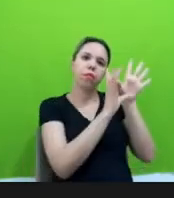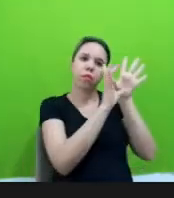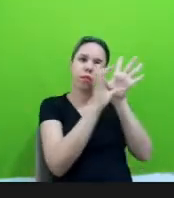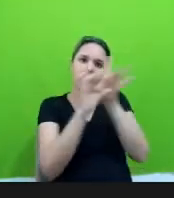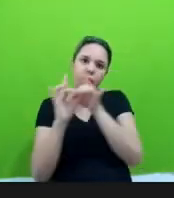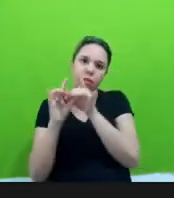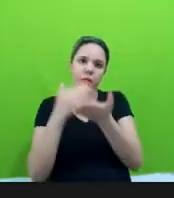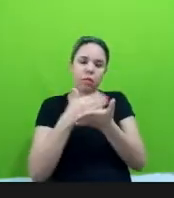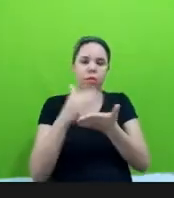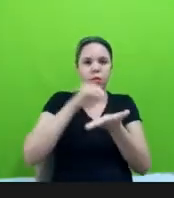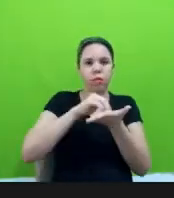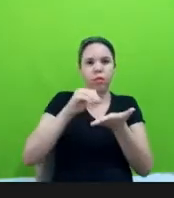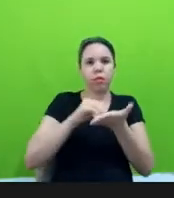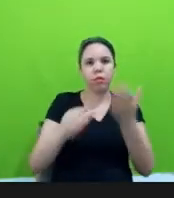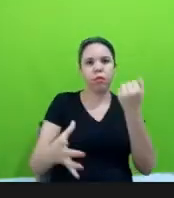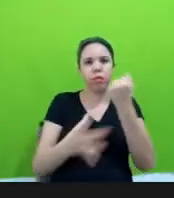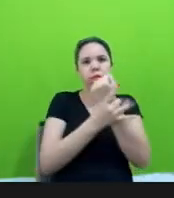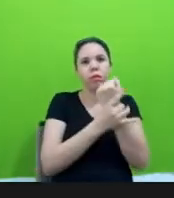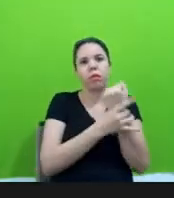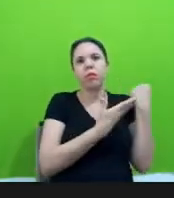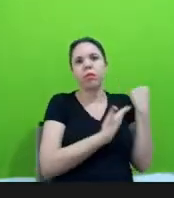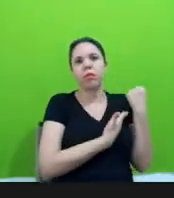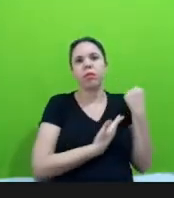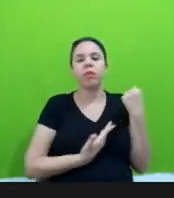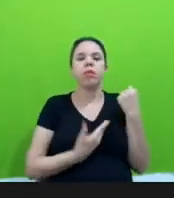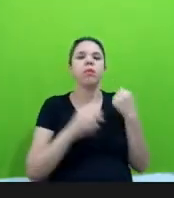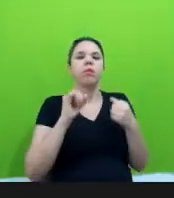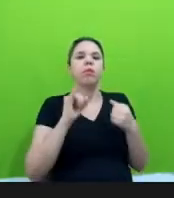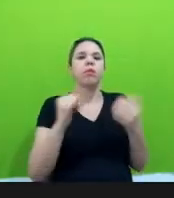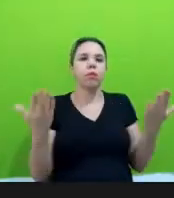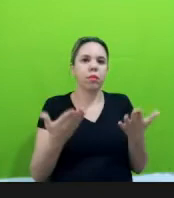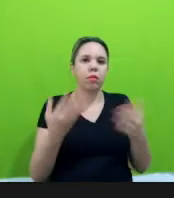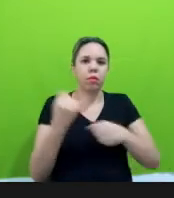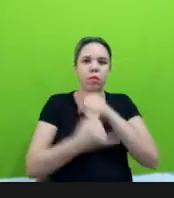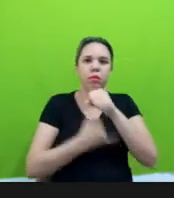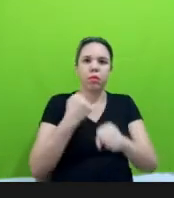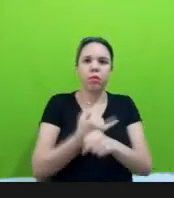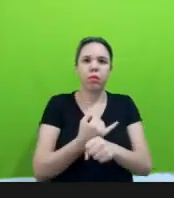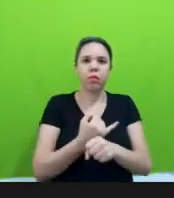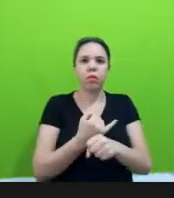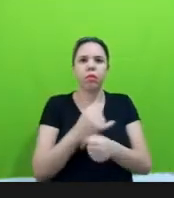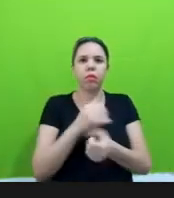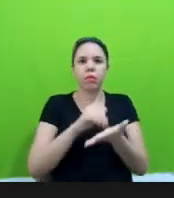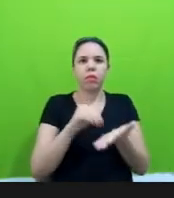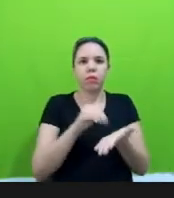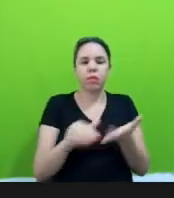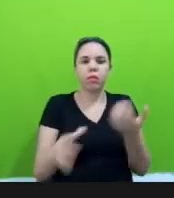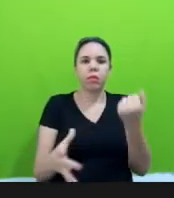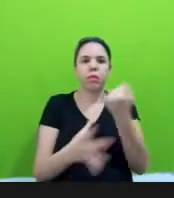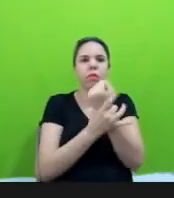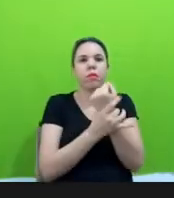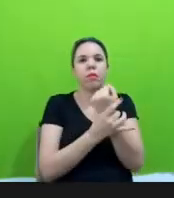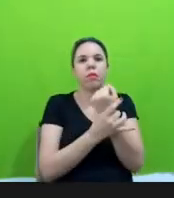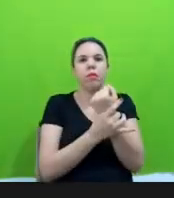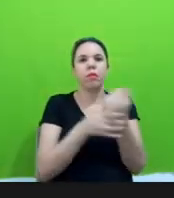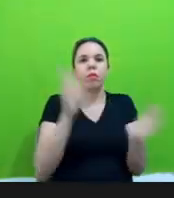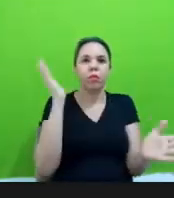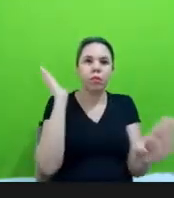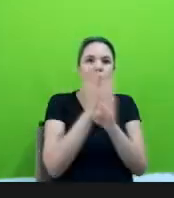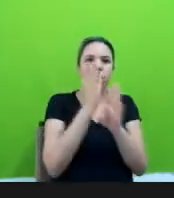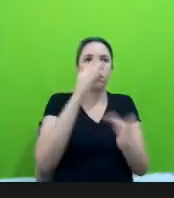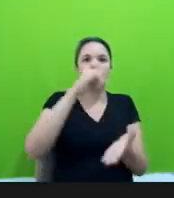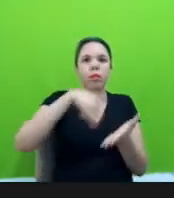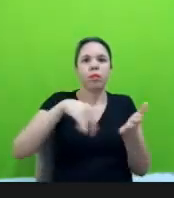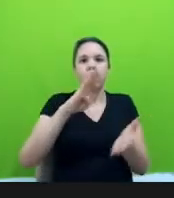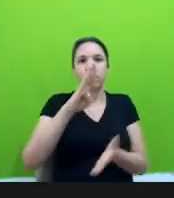Secretaria de Segurança Pública, se você hoje acessar o site da Secretaria de Segurança Pública e conseguir achar até boletim de ocorrência por boletim de